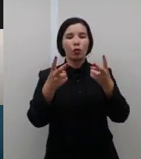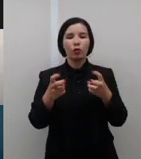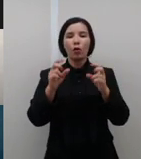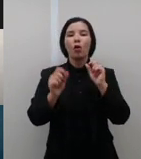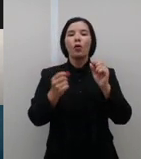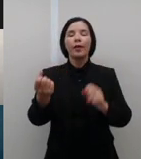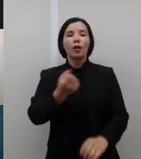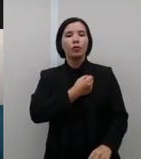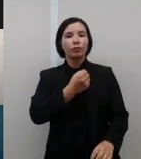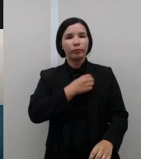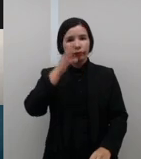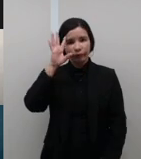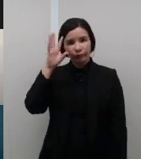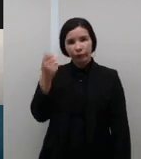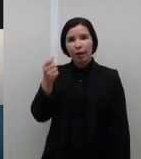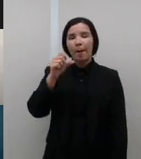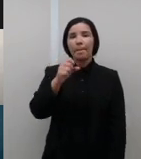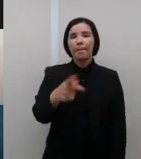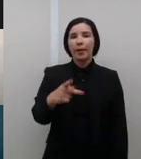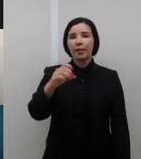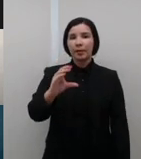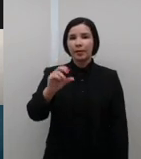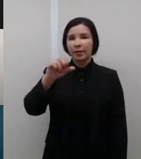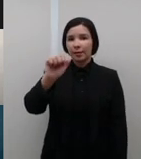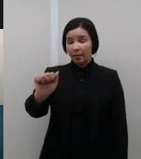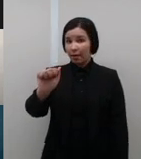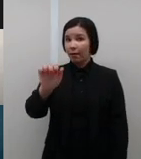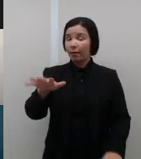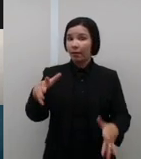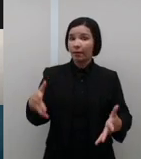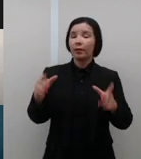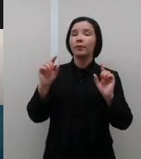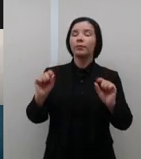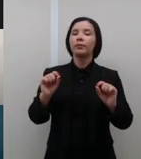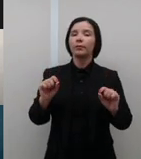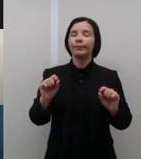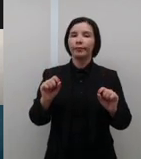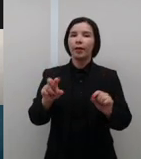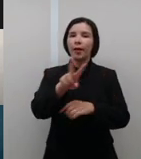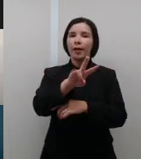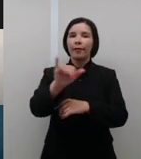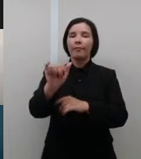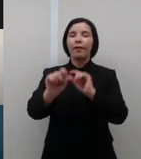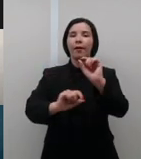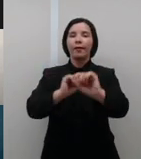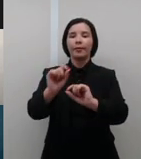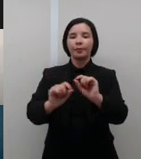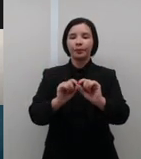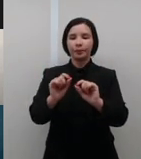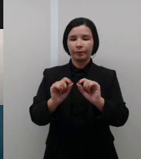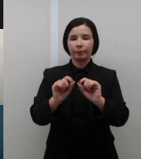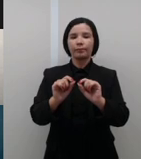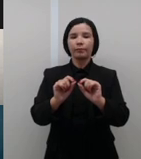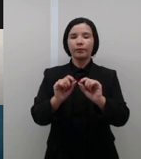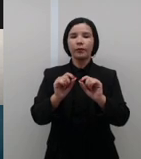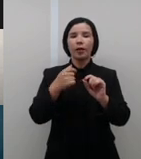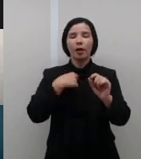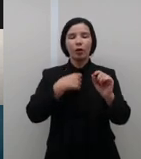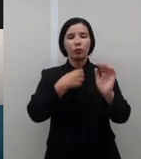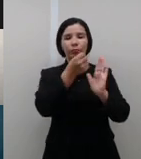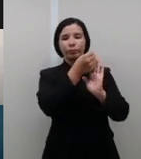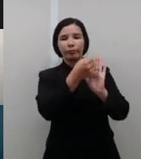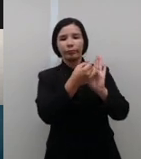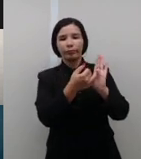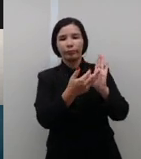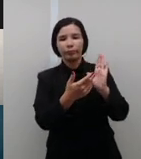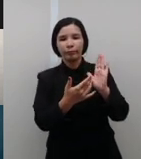de PCA, então ele vai e faz, eu faço aqui, no caso, a transcrição do edital,